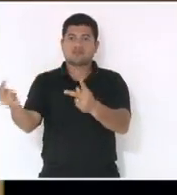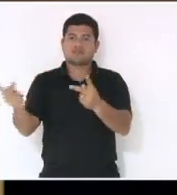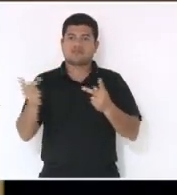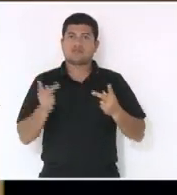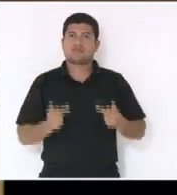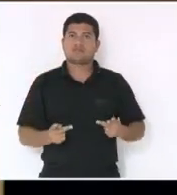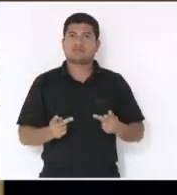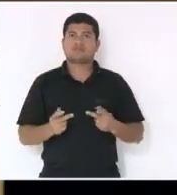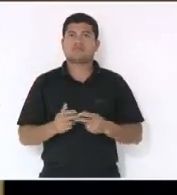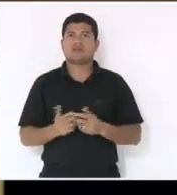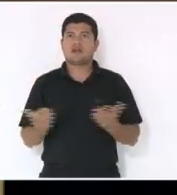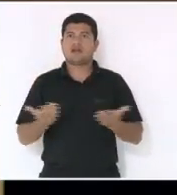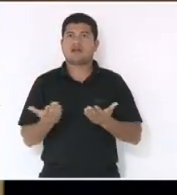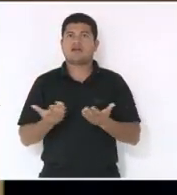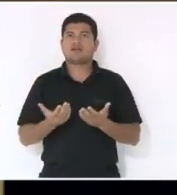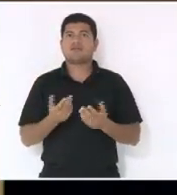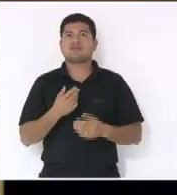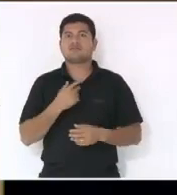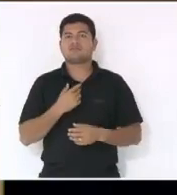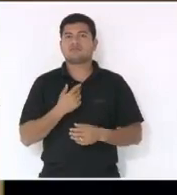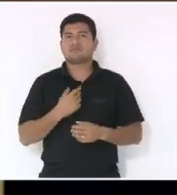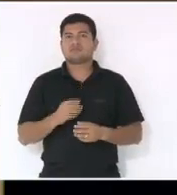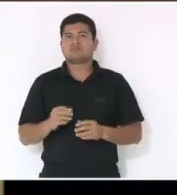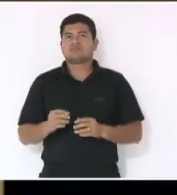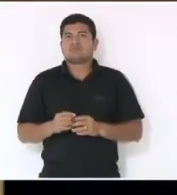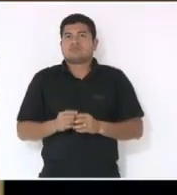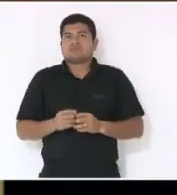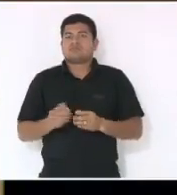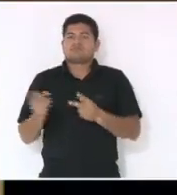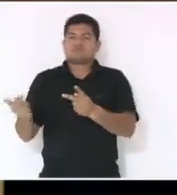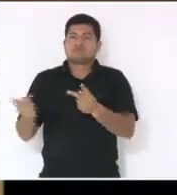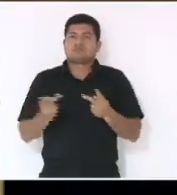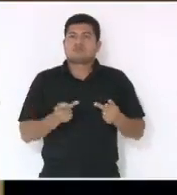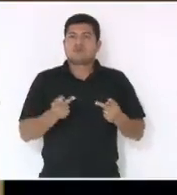deixo a palavra aqui para o convite oficial da nossa realeza.